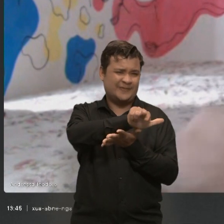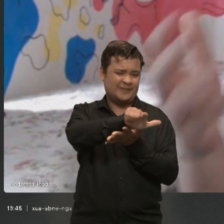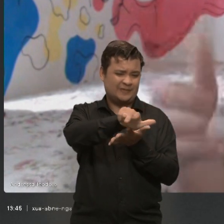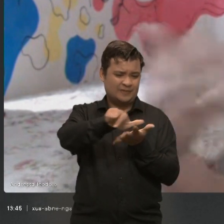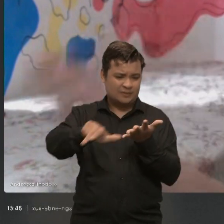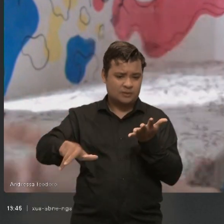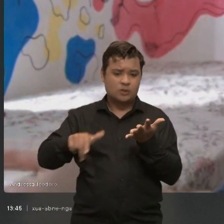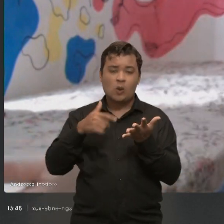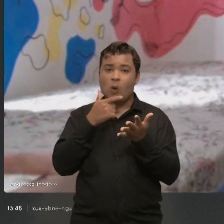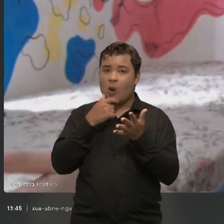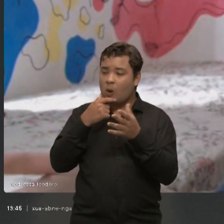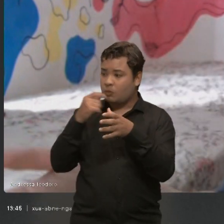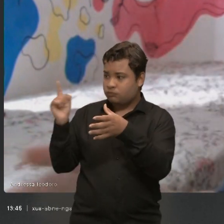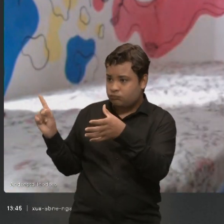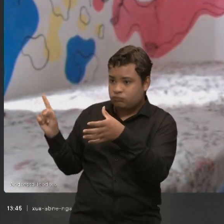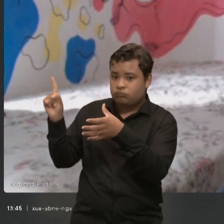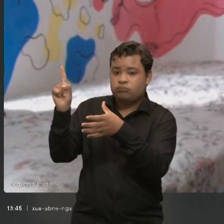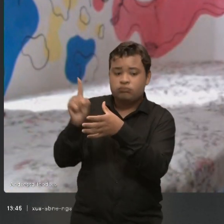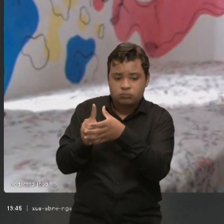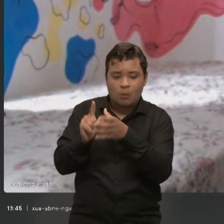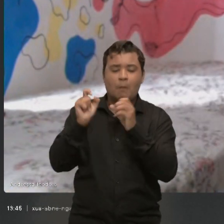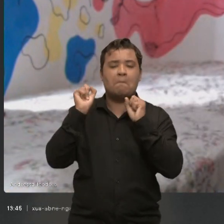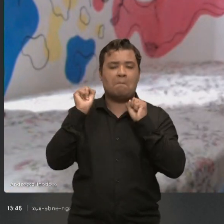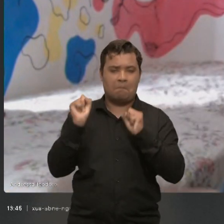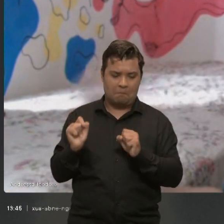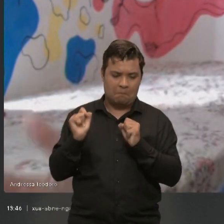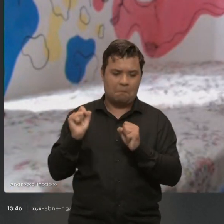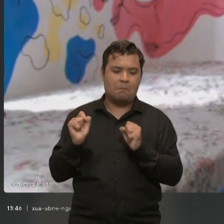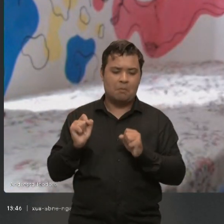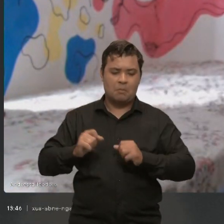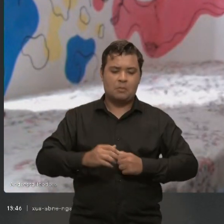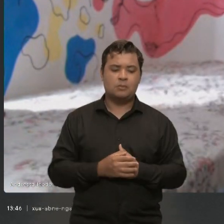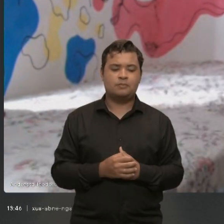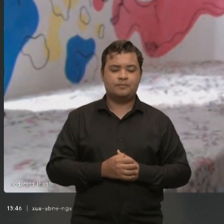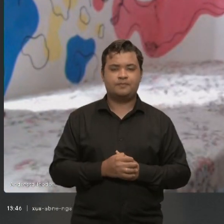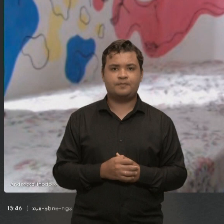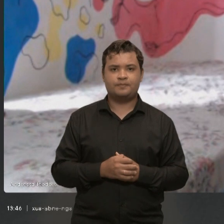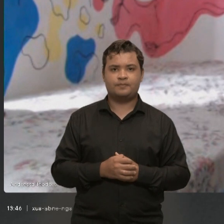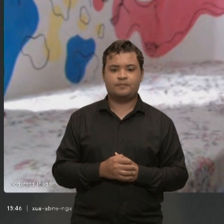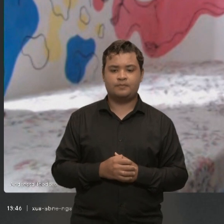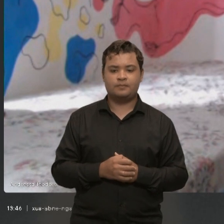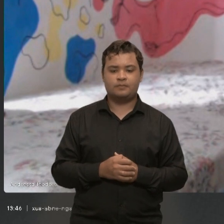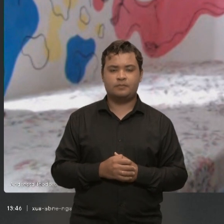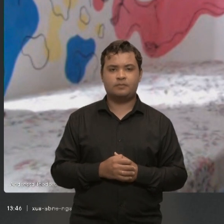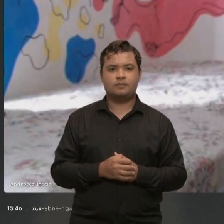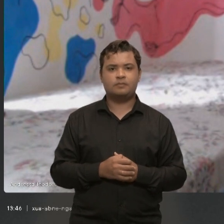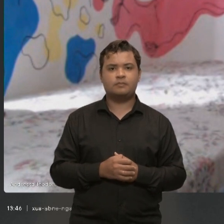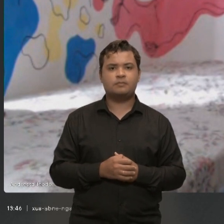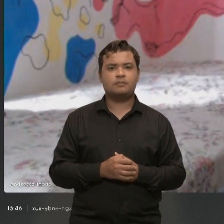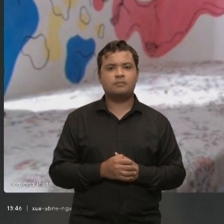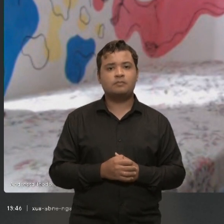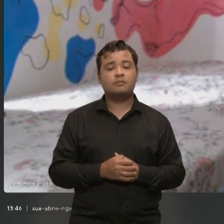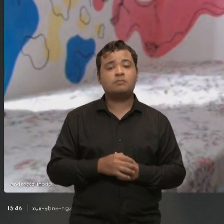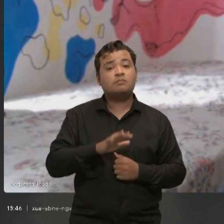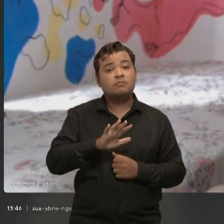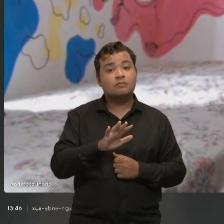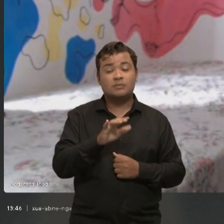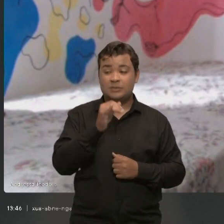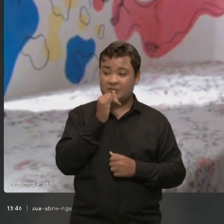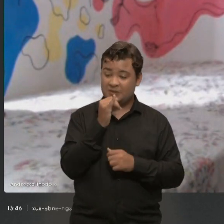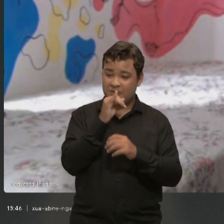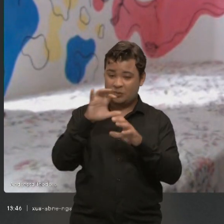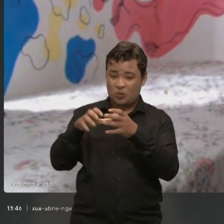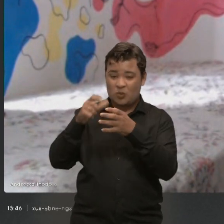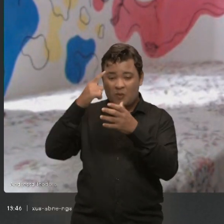os homens podem estar presentes, sim, né, nos grupos reflexivos, nas reuniões dos grupos reflexivos. E quem determina a participação deles?